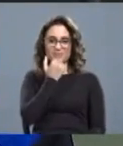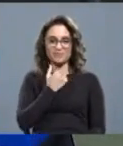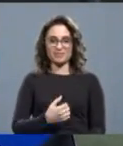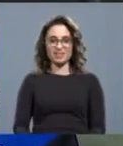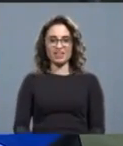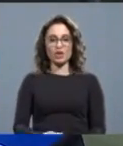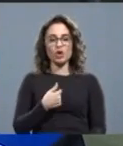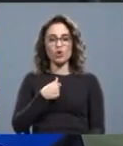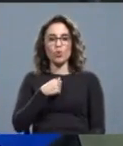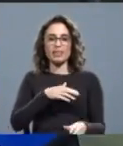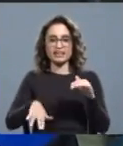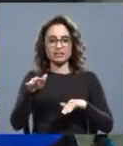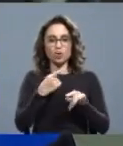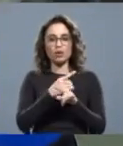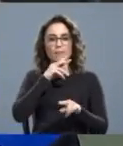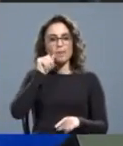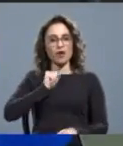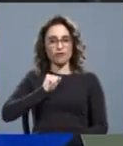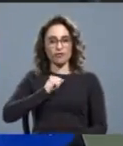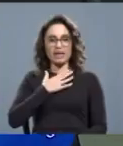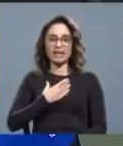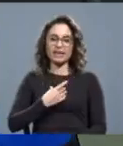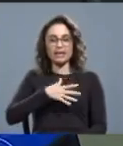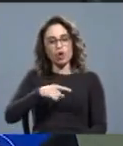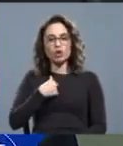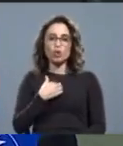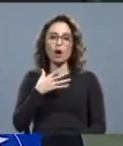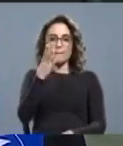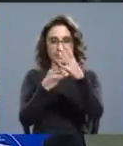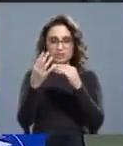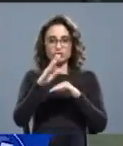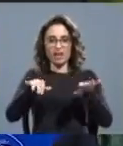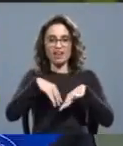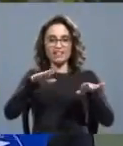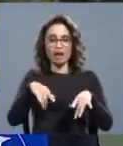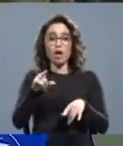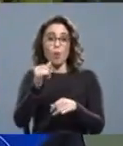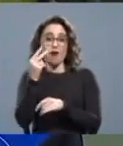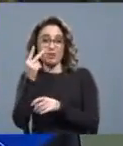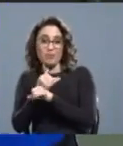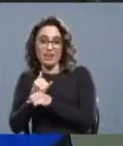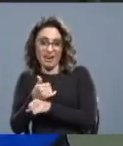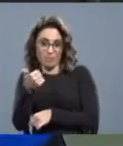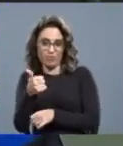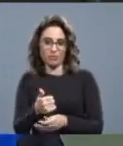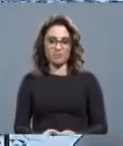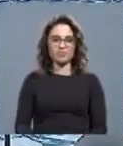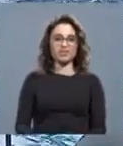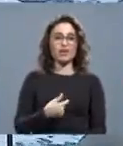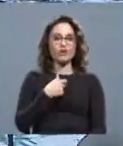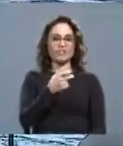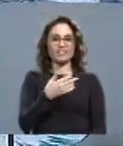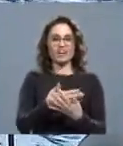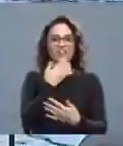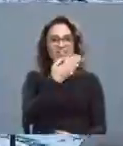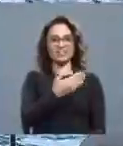bebê. Gravar. Fui para a natação porque os meus pais queriam que eu soubesse aprender a nadar. Quando se vive numa ilha também convém. Fiquei lá até aos 7 anos. Porque as